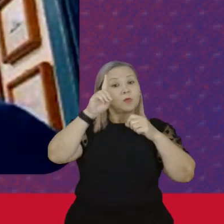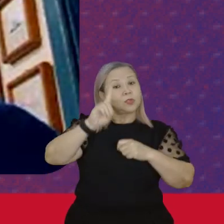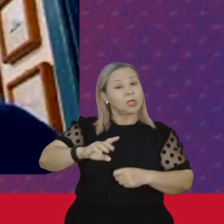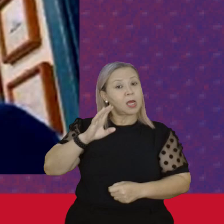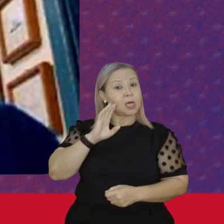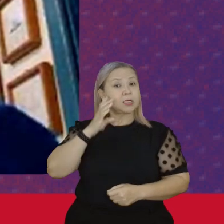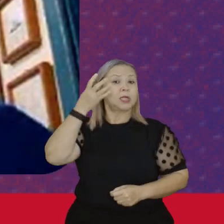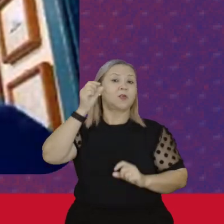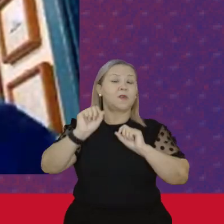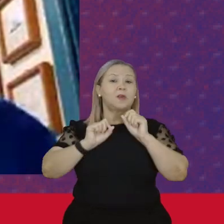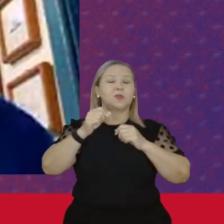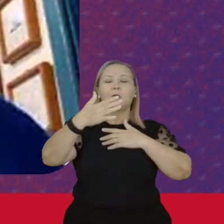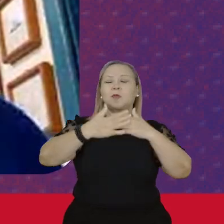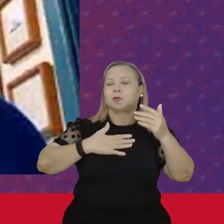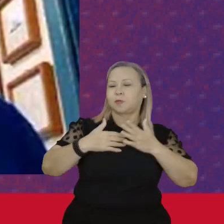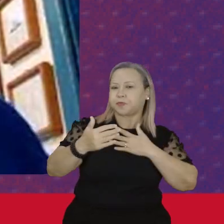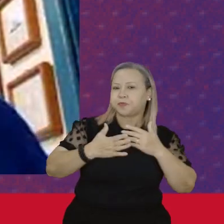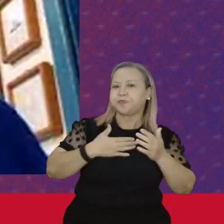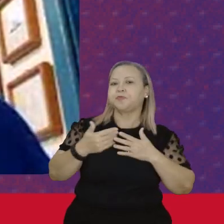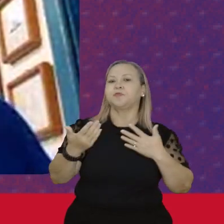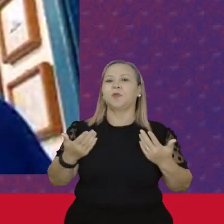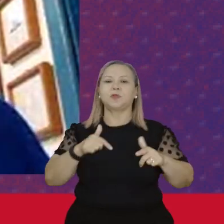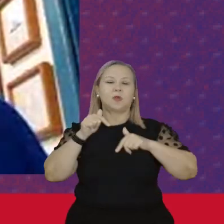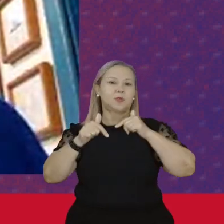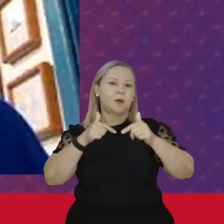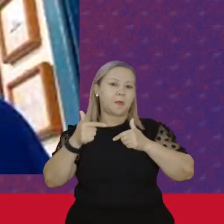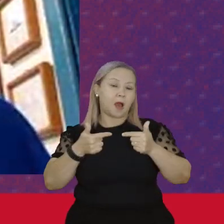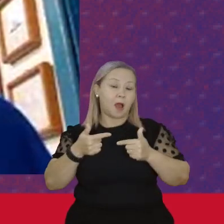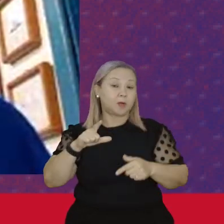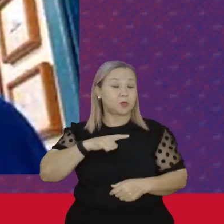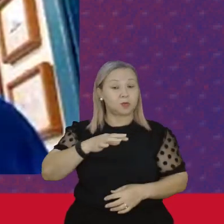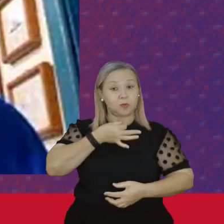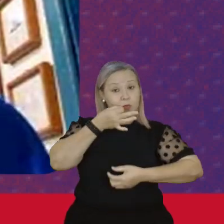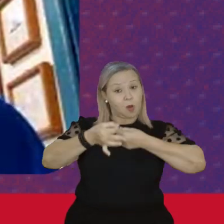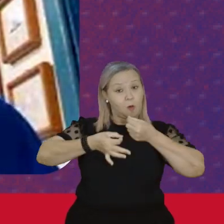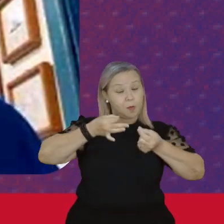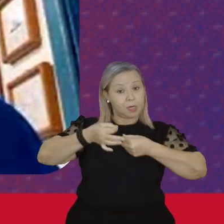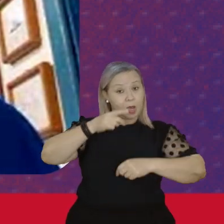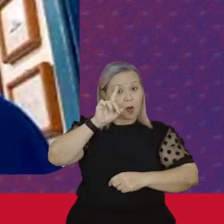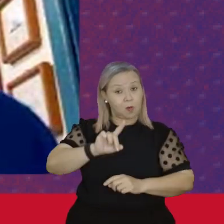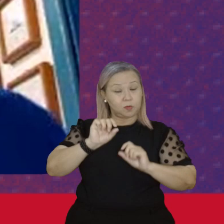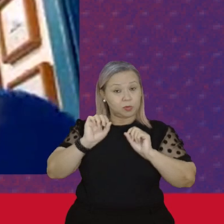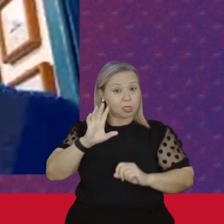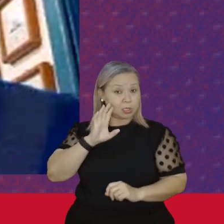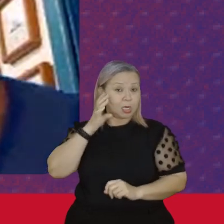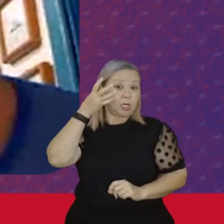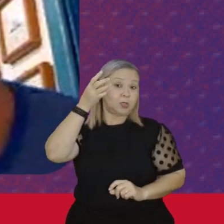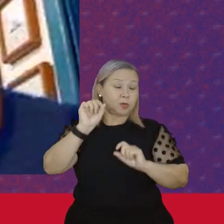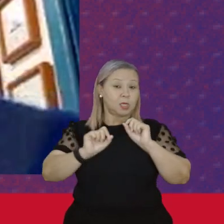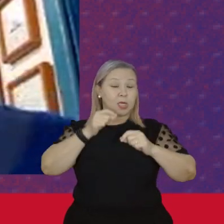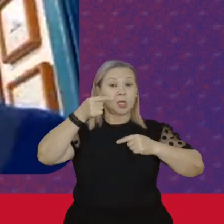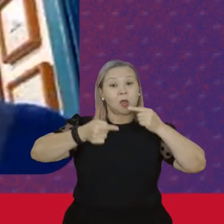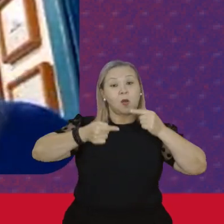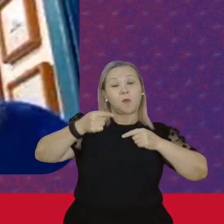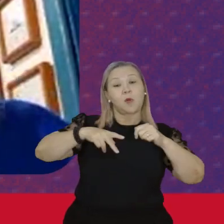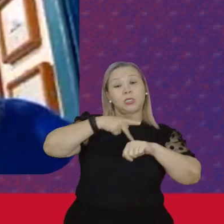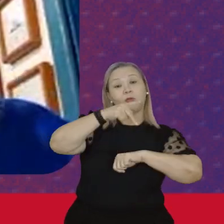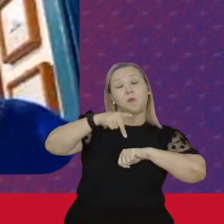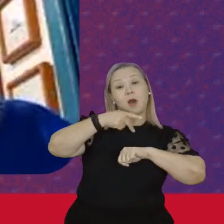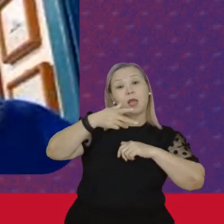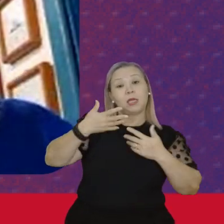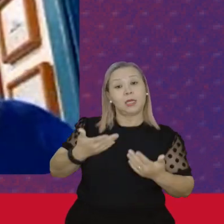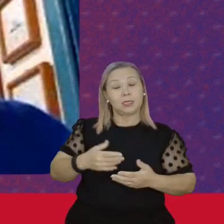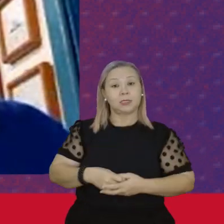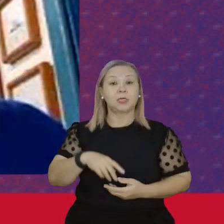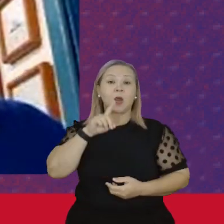a nossa profissão, direito de ter opinião, direito de decidir sobre a política do país.